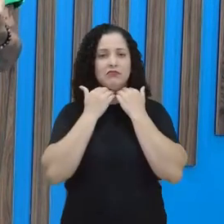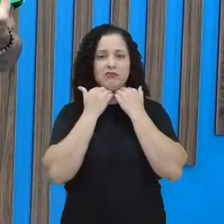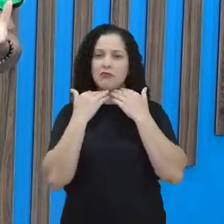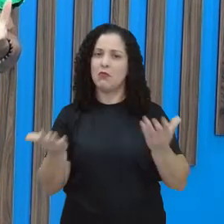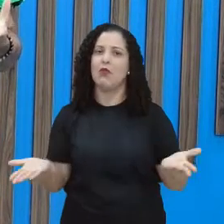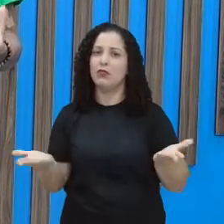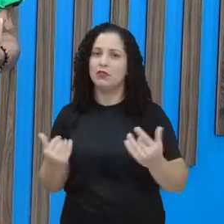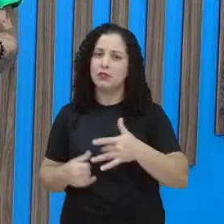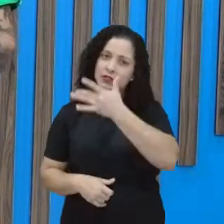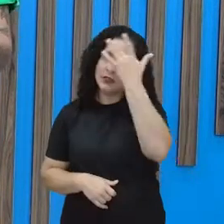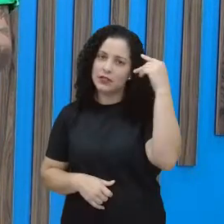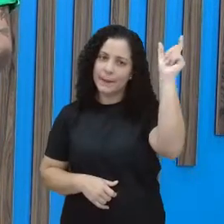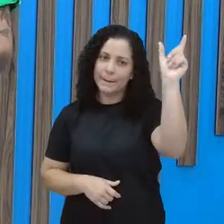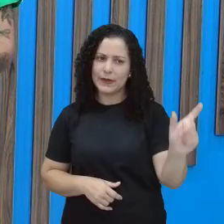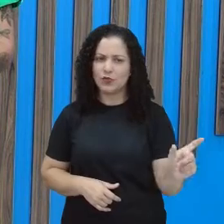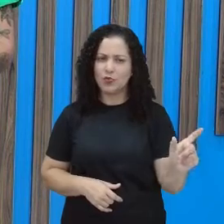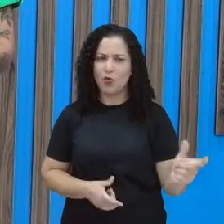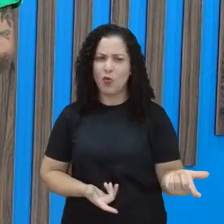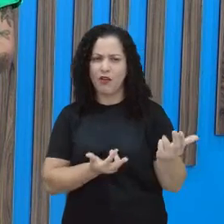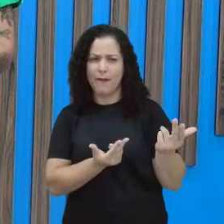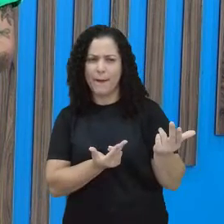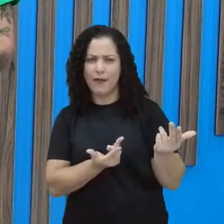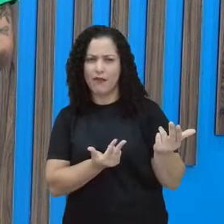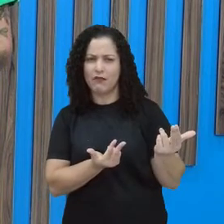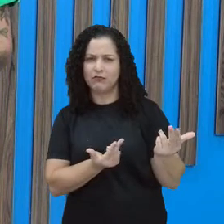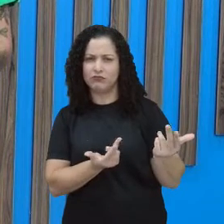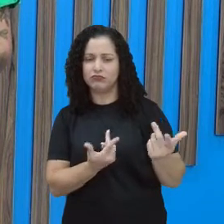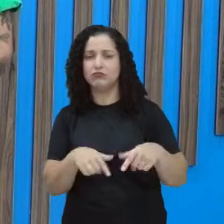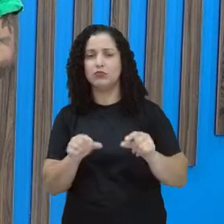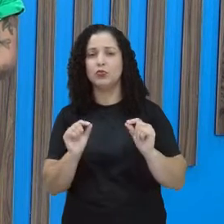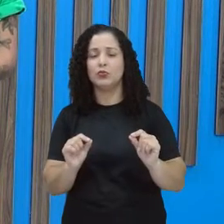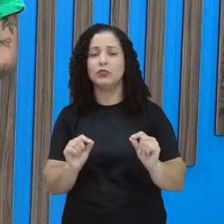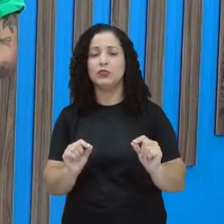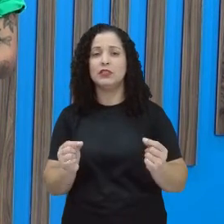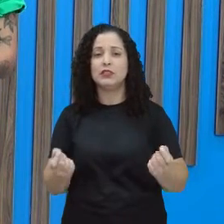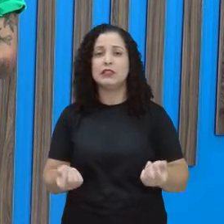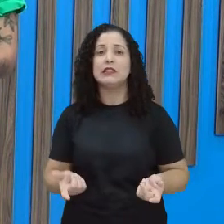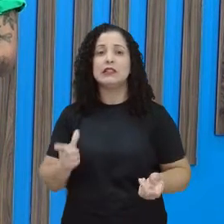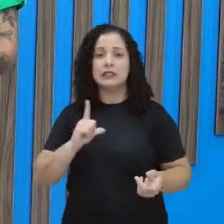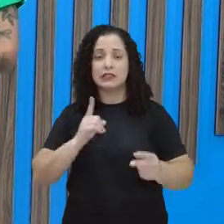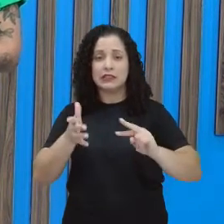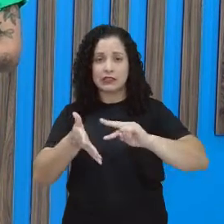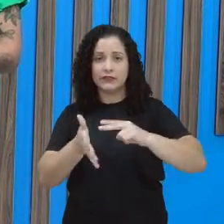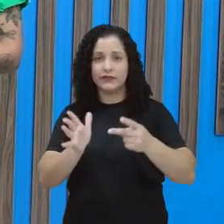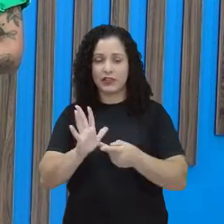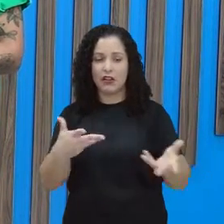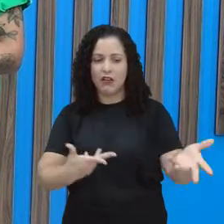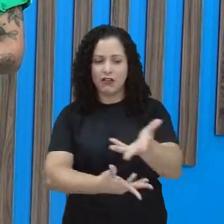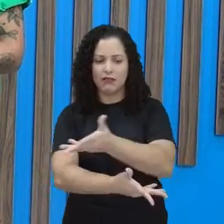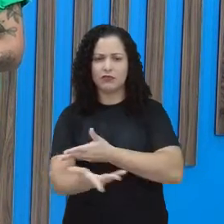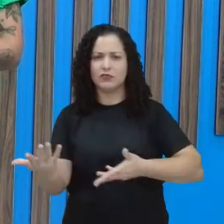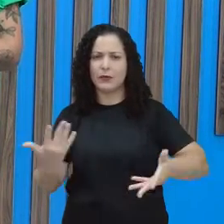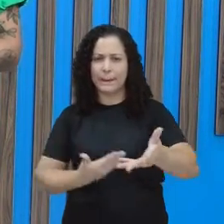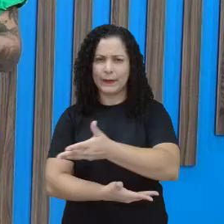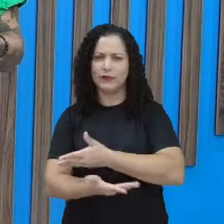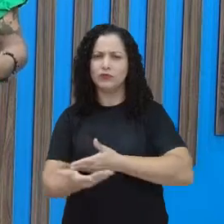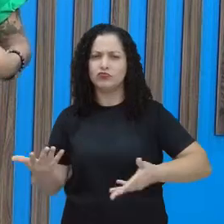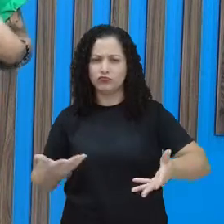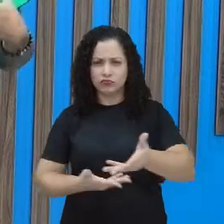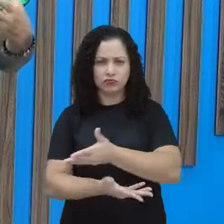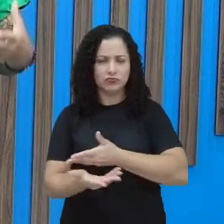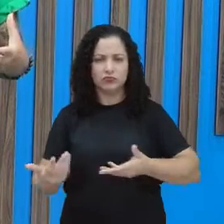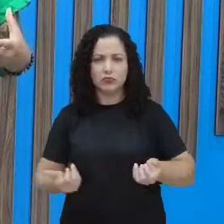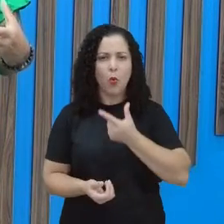essa pessoa é do mesmo gênero que você. Dito isso, estou falando das relações homoafetivas. Ou